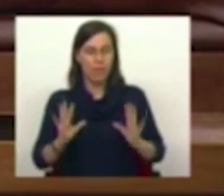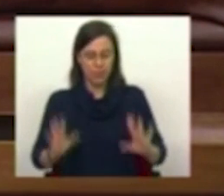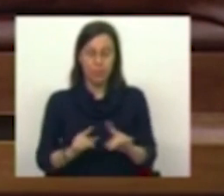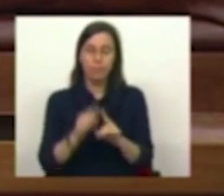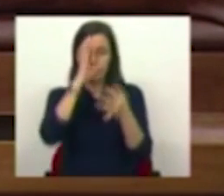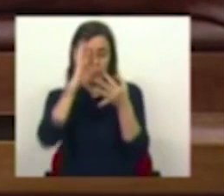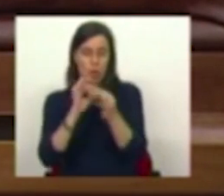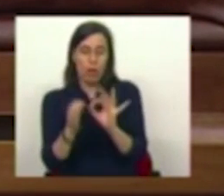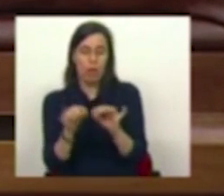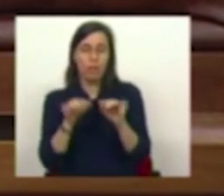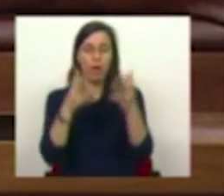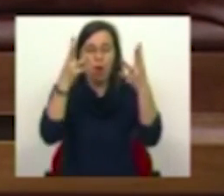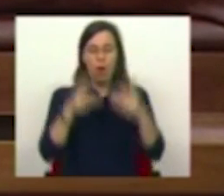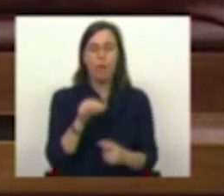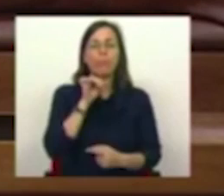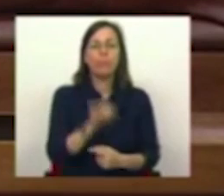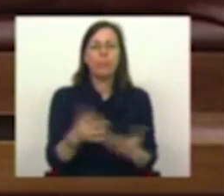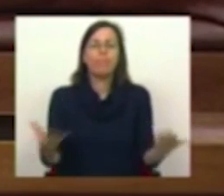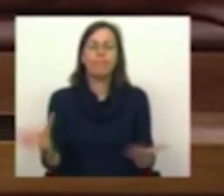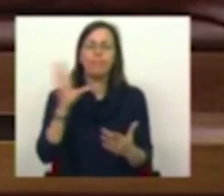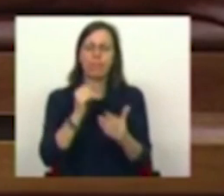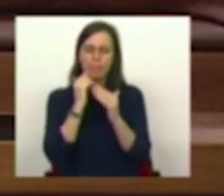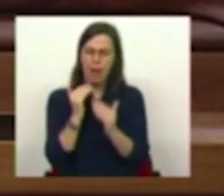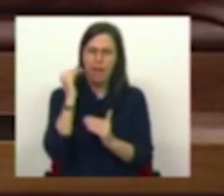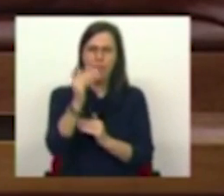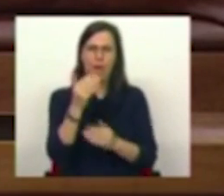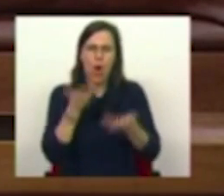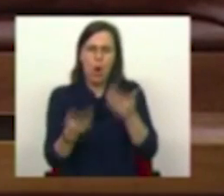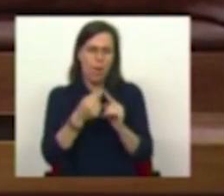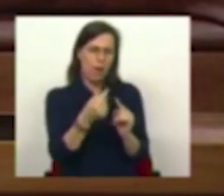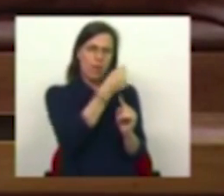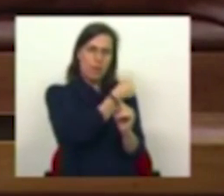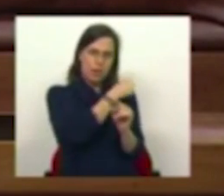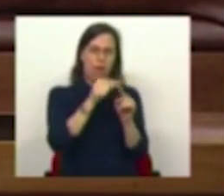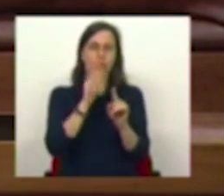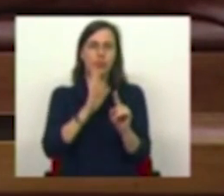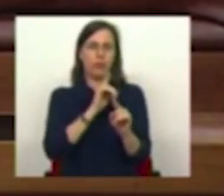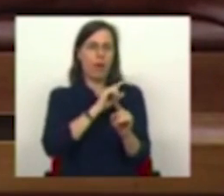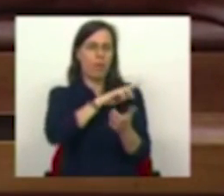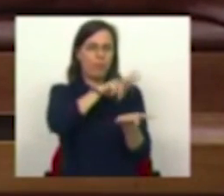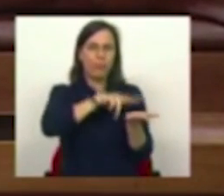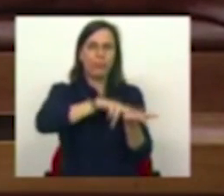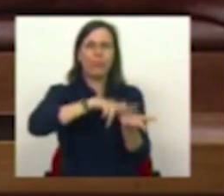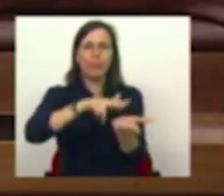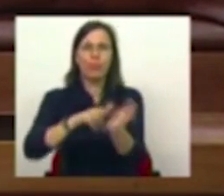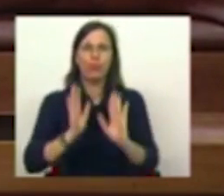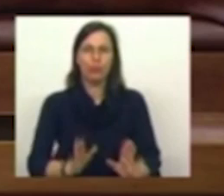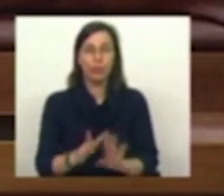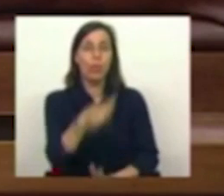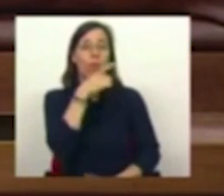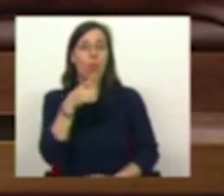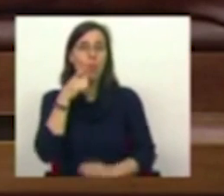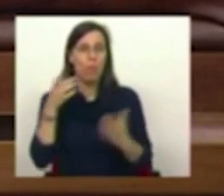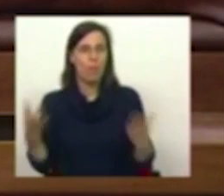faz, logicamente, deste orçamento o mais avançado de todos, quantos já foram aprovados.